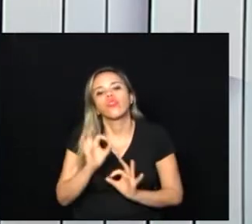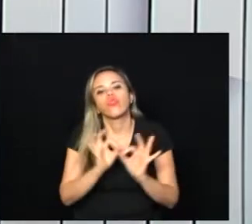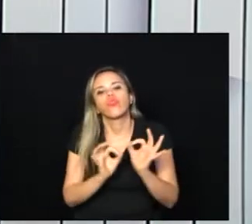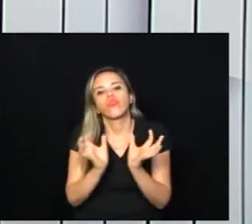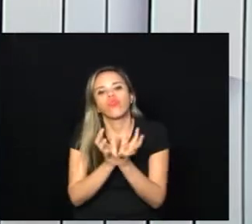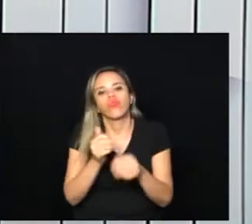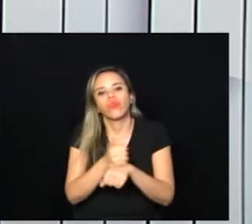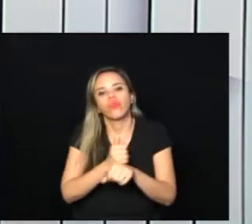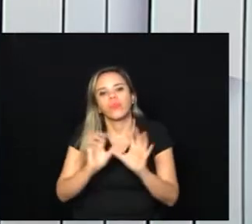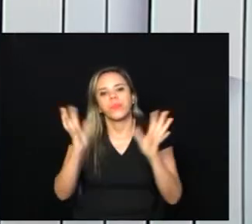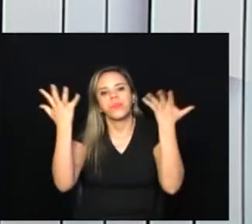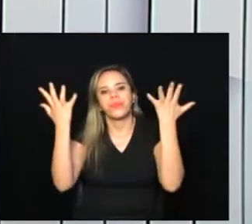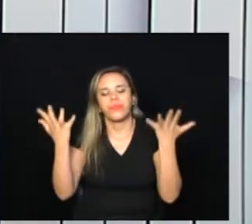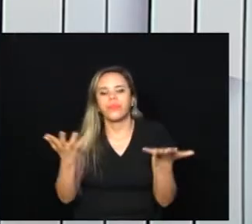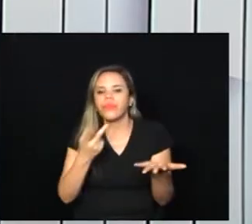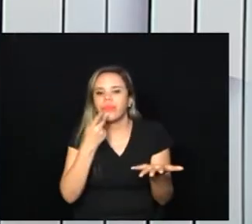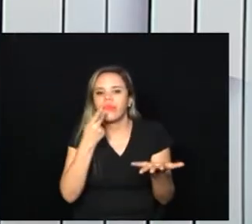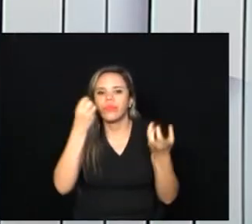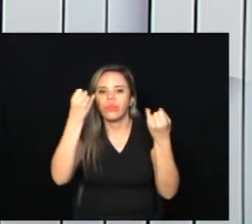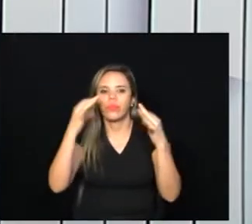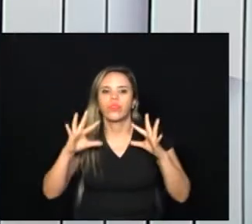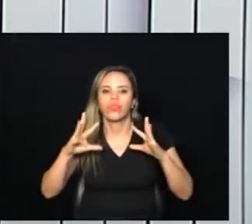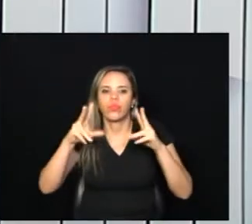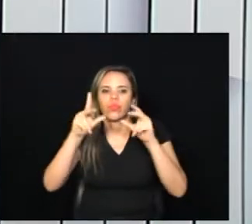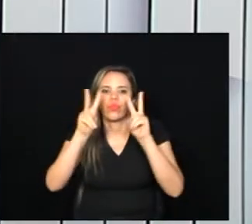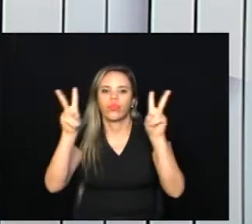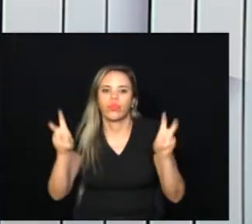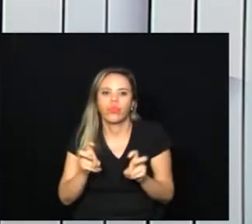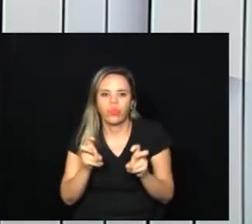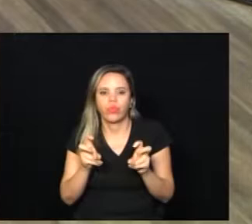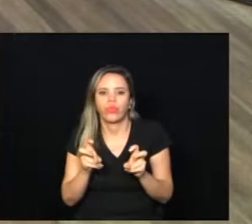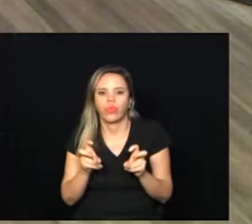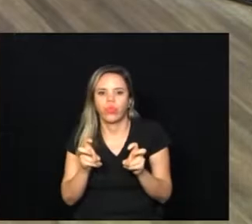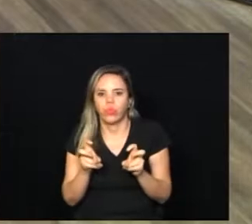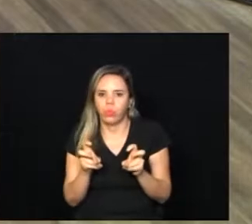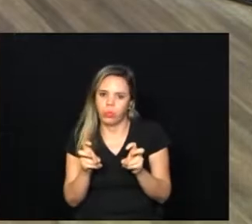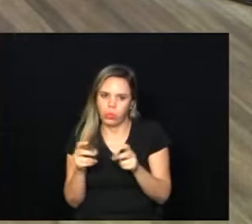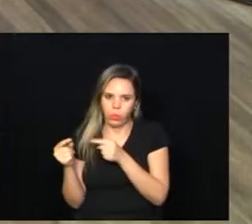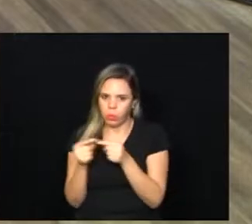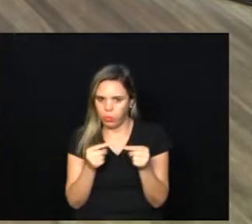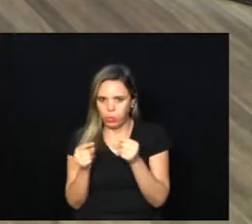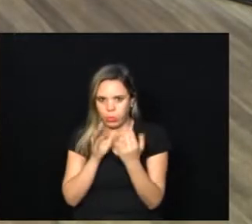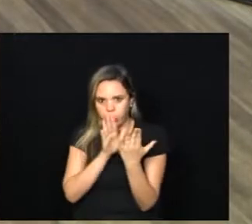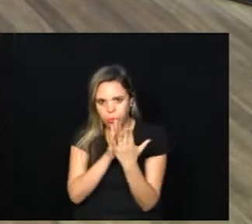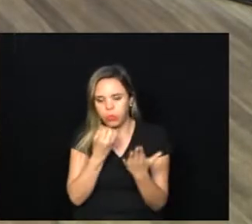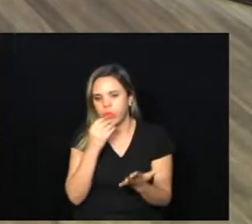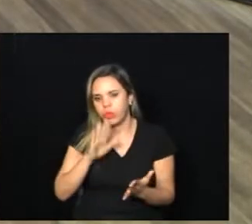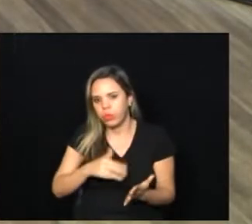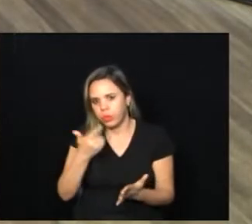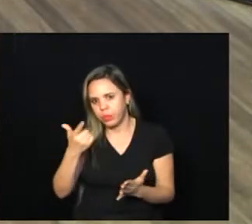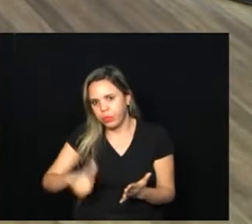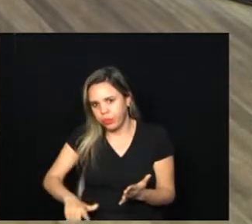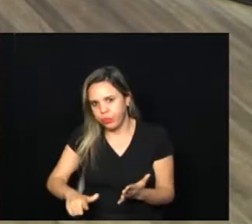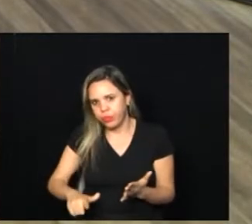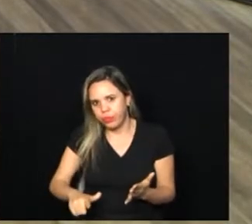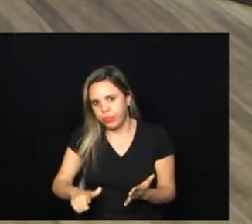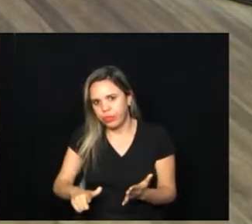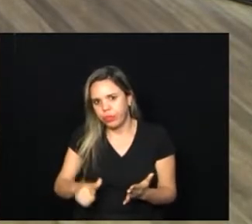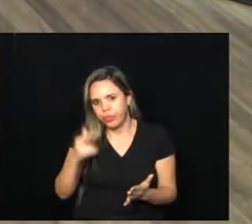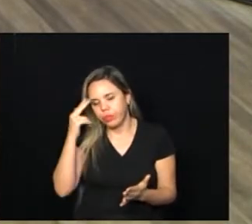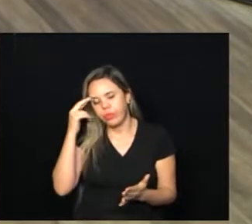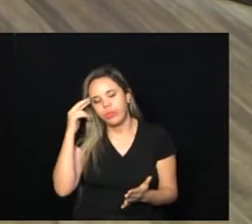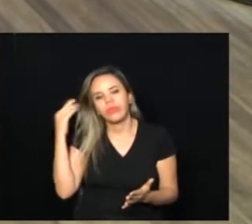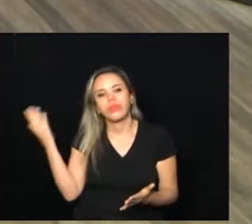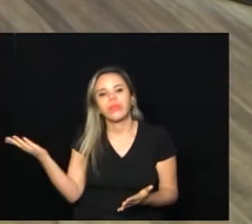organizador do evento e vai nos contar tudo sobre essa competição. Boa tarde mais uma vez para você,